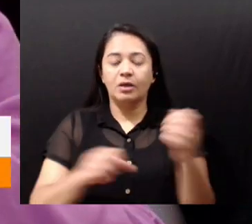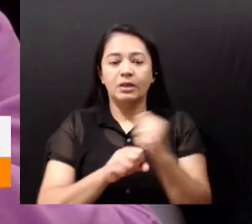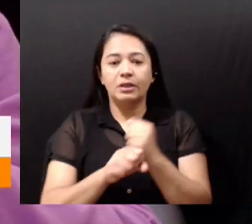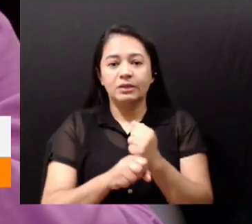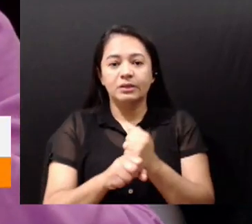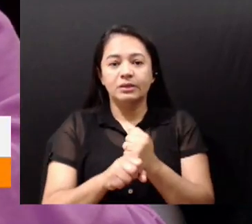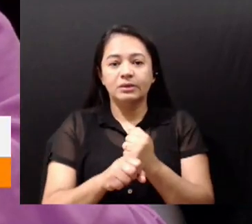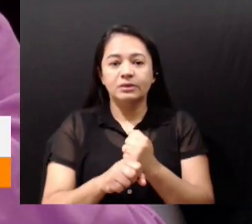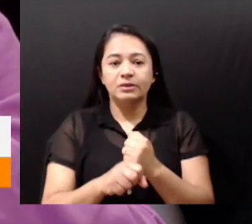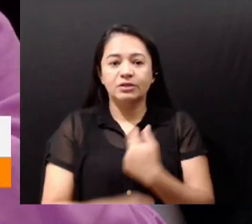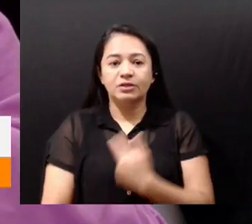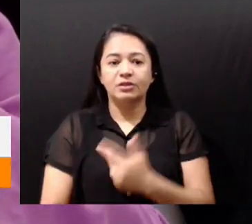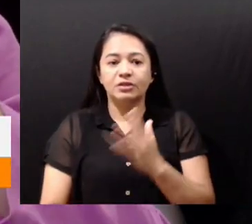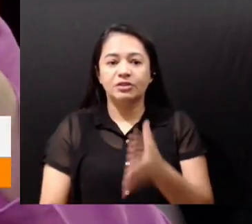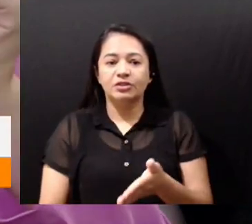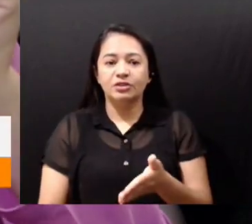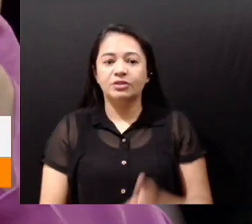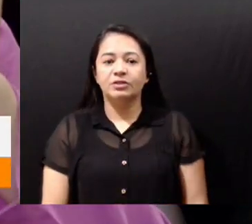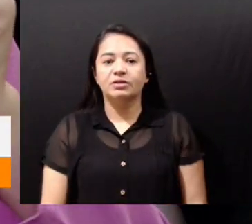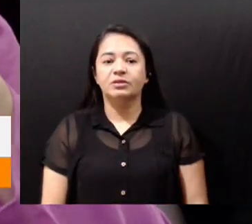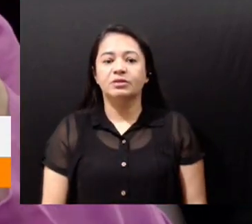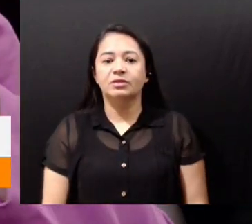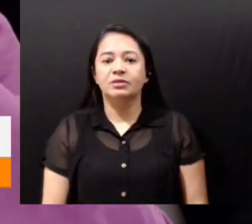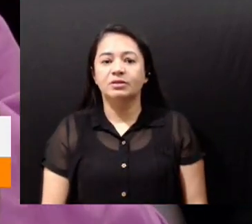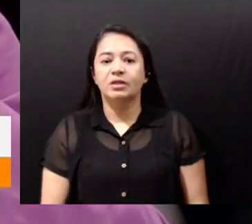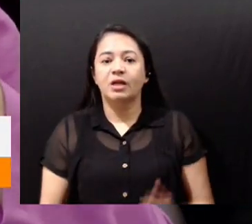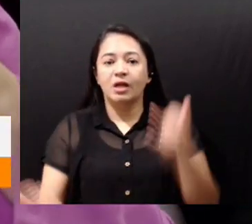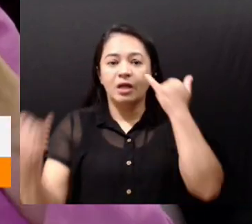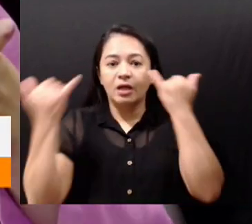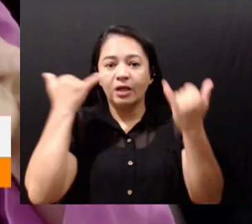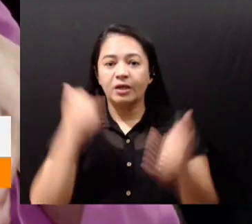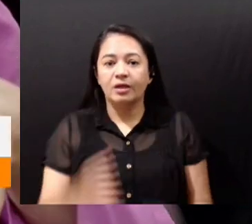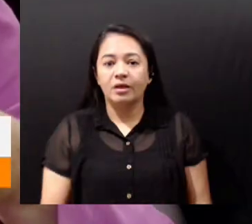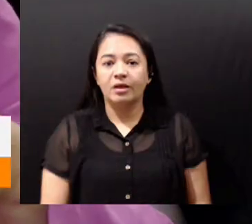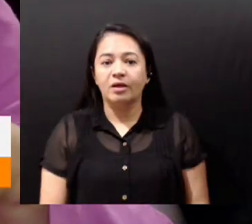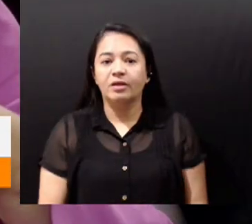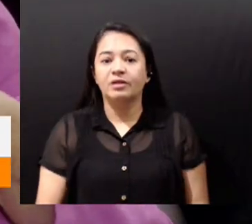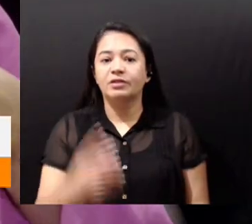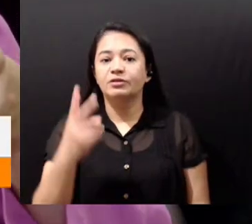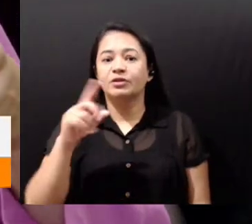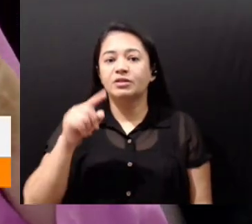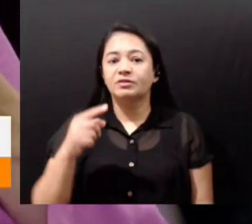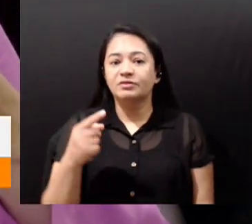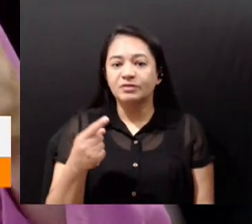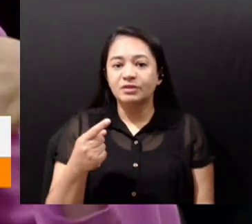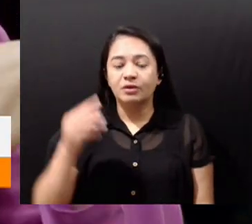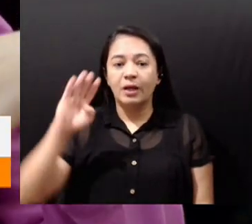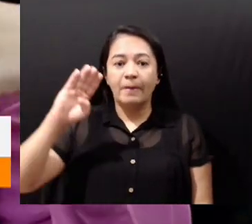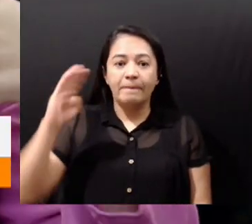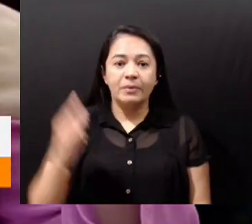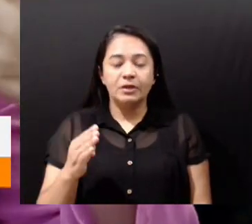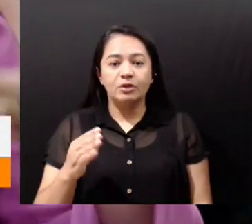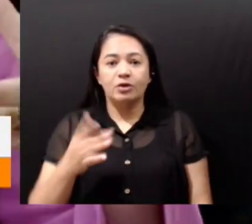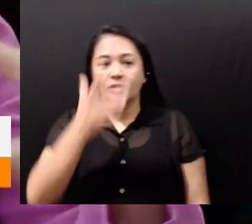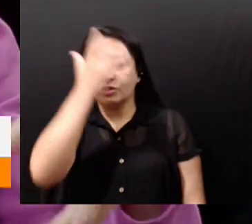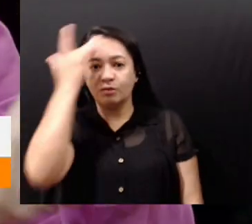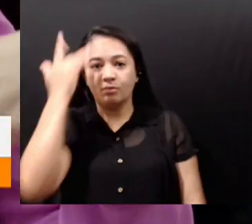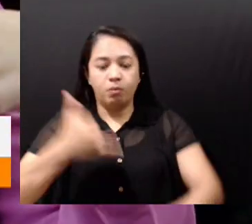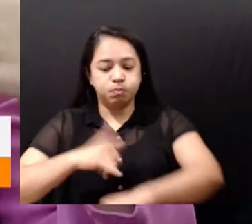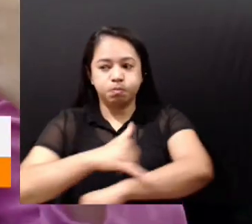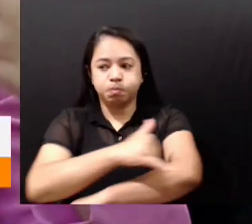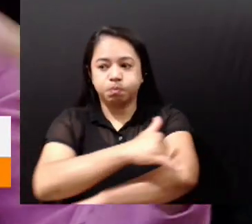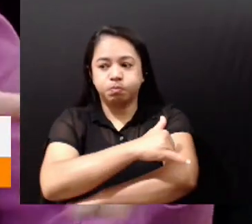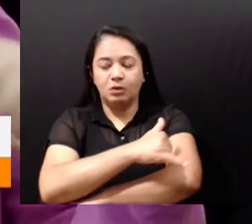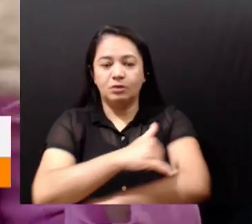dados da Organização Mundial da Saúde, que a gente tem 2,5 bilhões de obesos no mundo, né? Uau. Então, quando a gente fala de dieta,